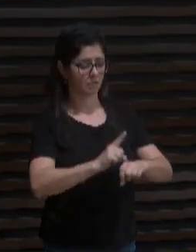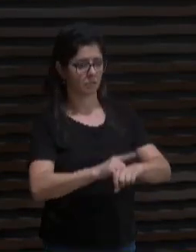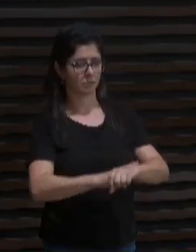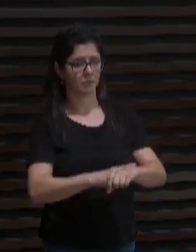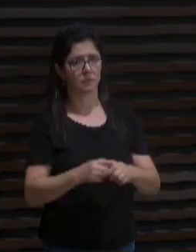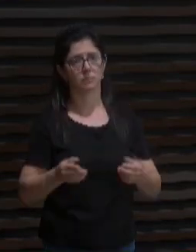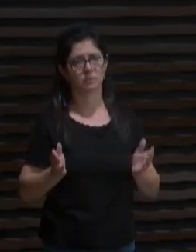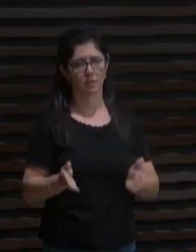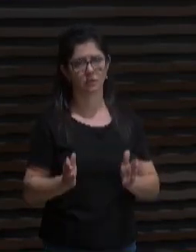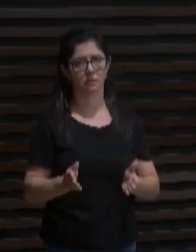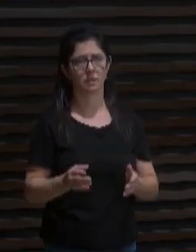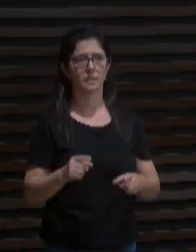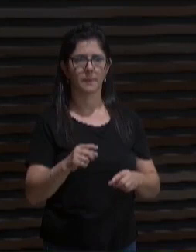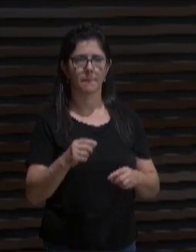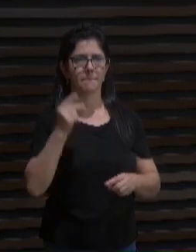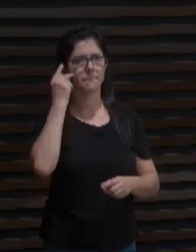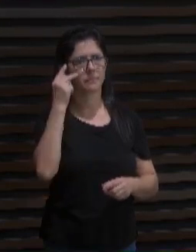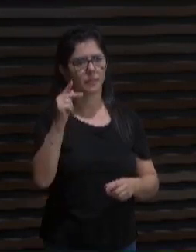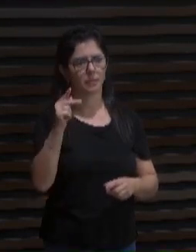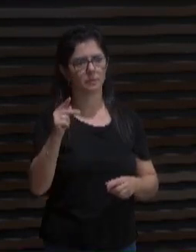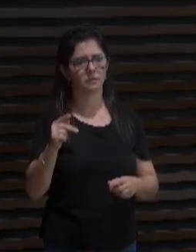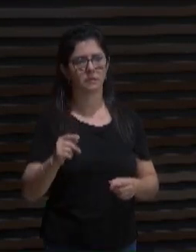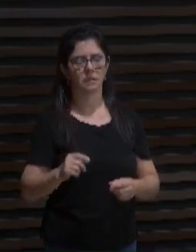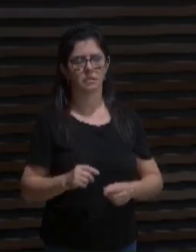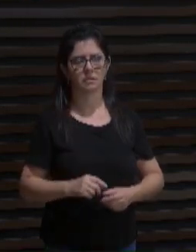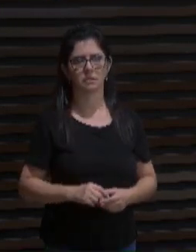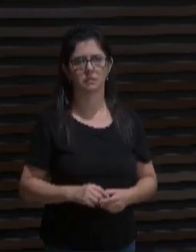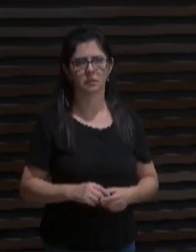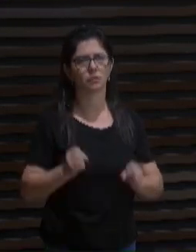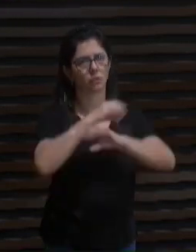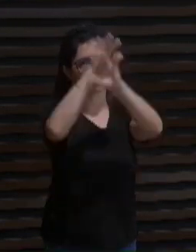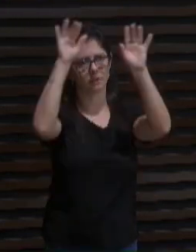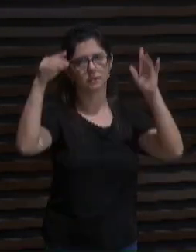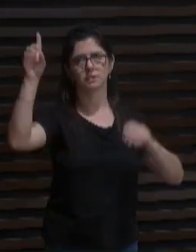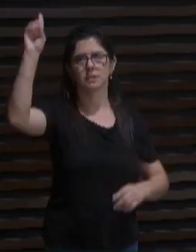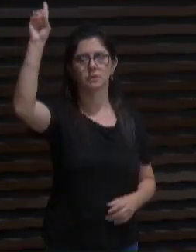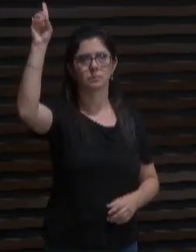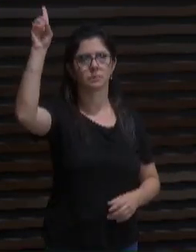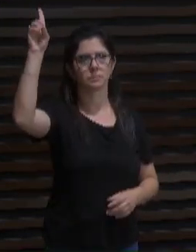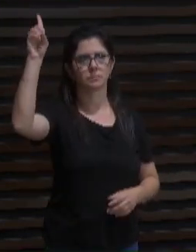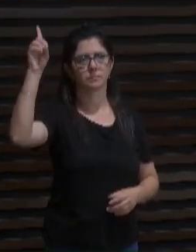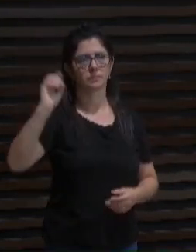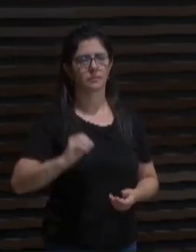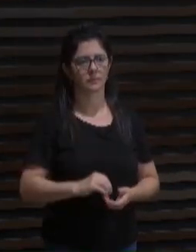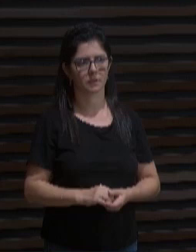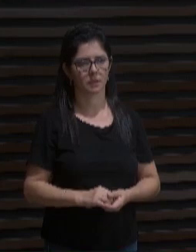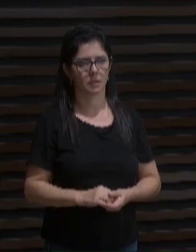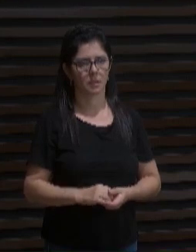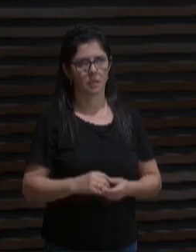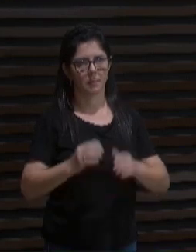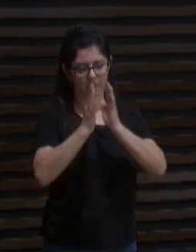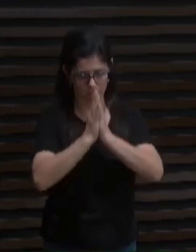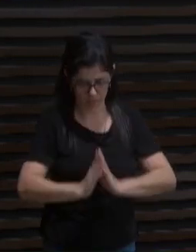é para edificação da igreja, é para a glória de Deus. Não existe outro motivo, meu irmão. É para adorar o Senhor,